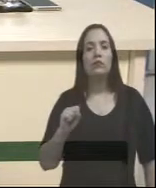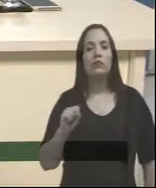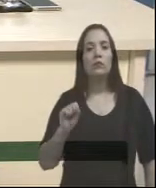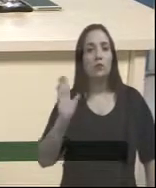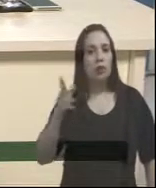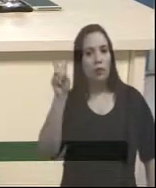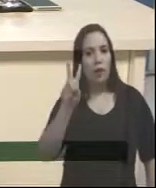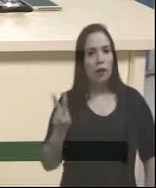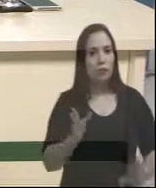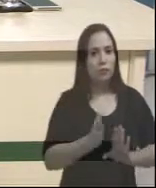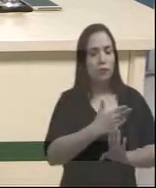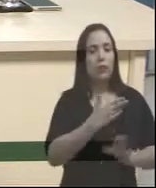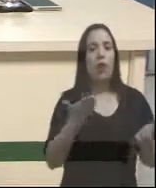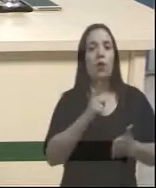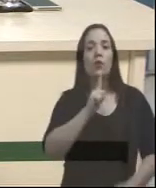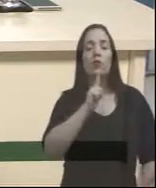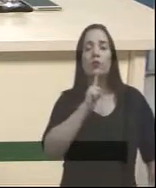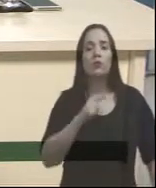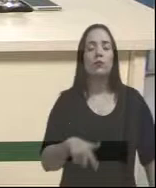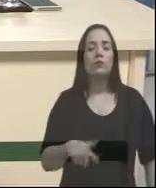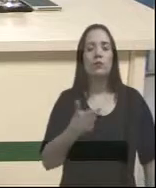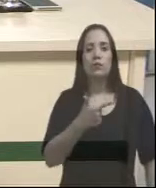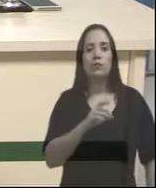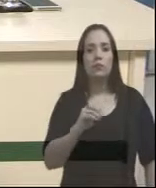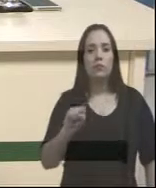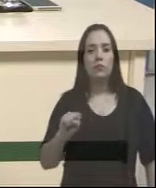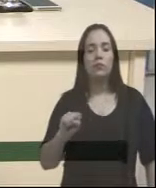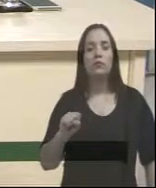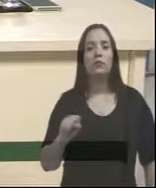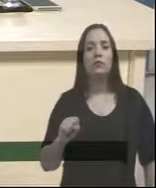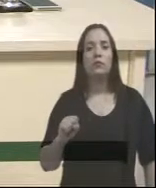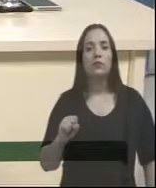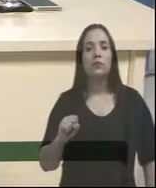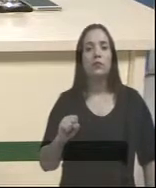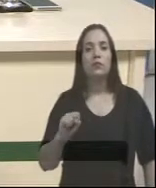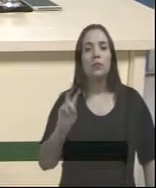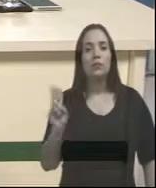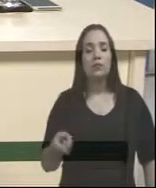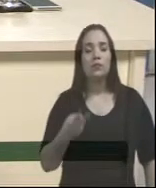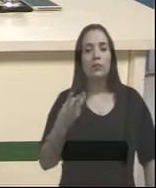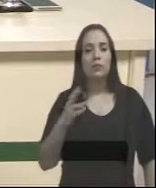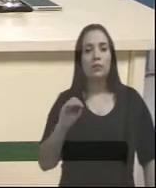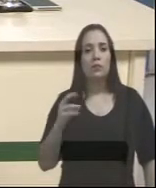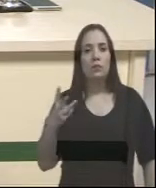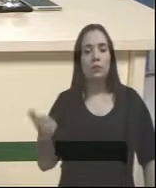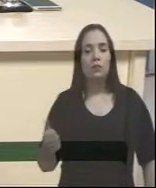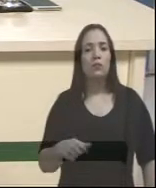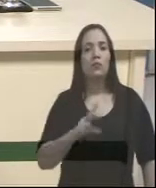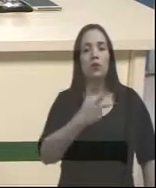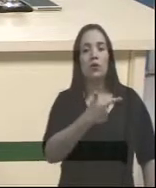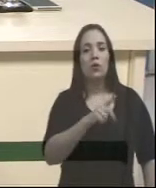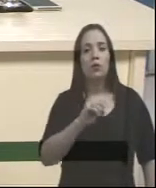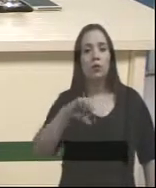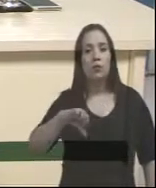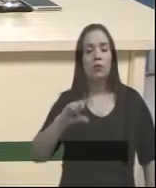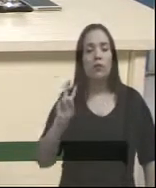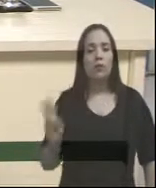Tasso, já entrei no governo Lúcio. Estou em 2008, já estou no governo Cid. 2008, 2.031 assassinatos.